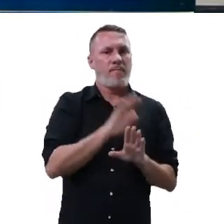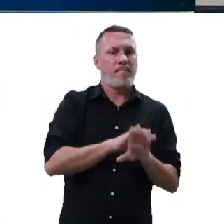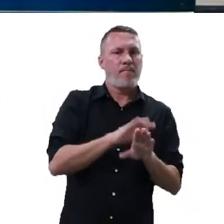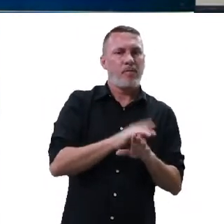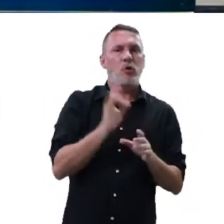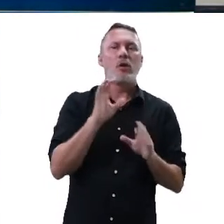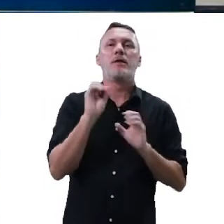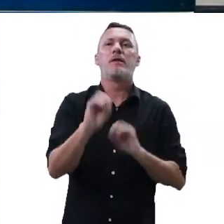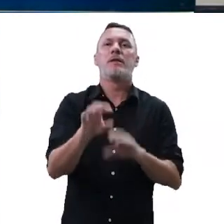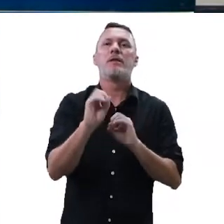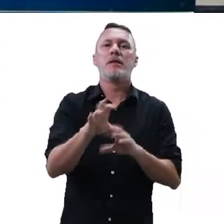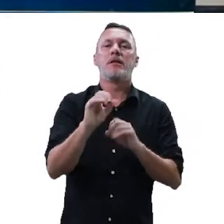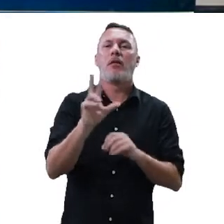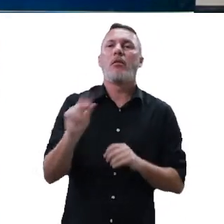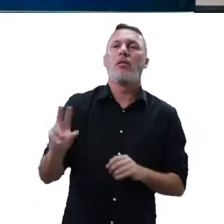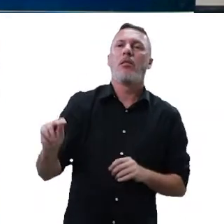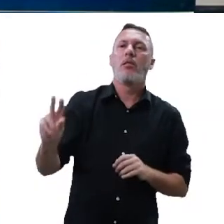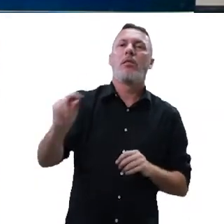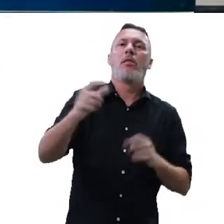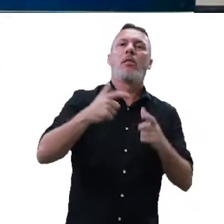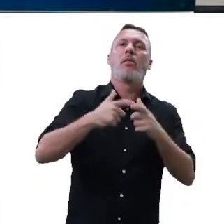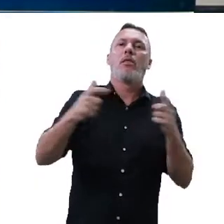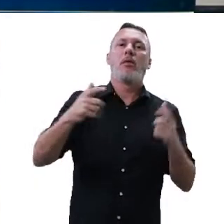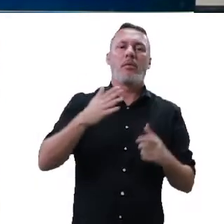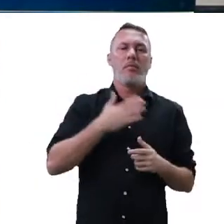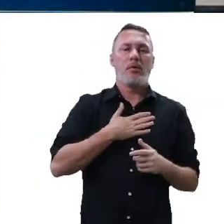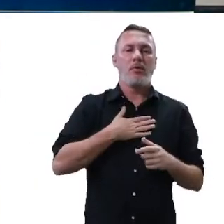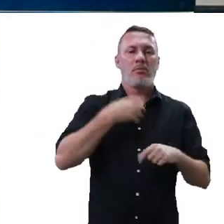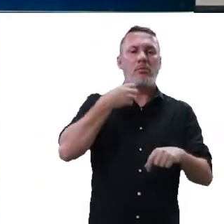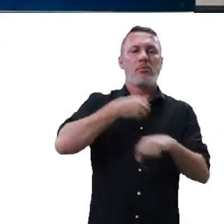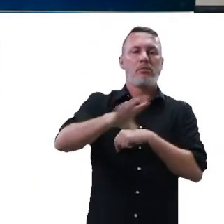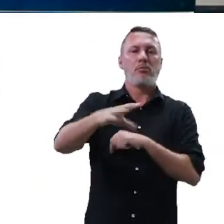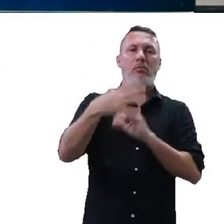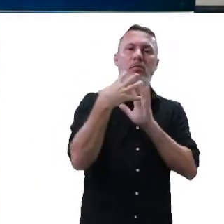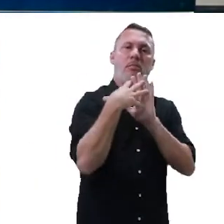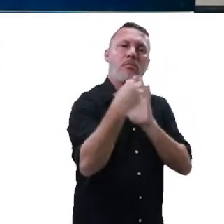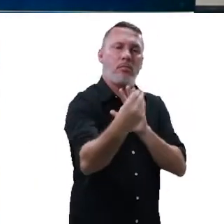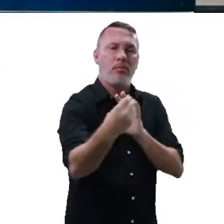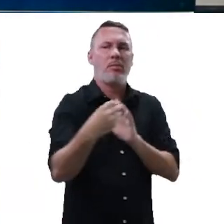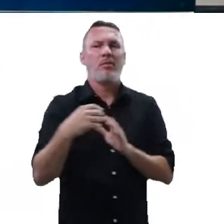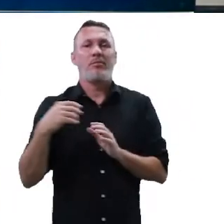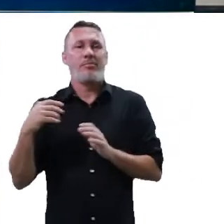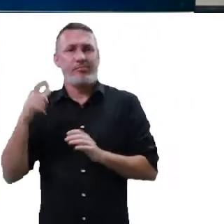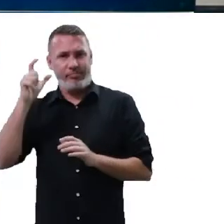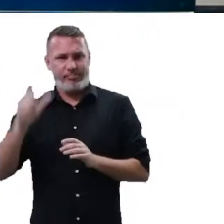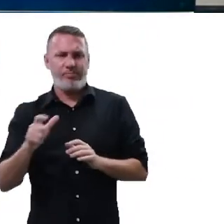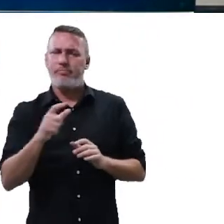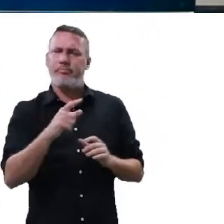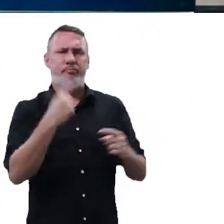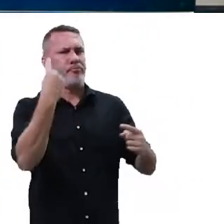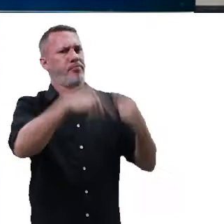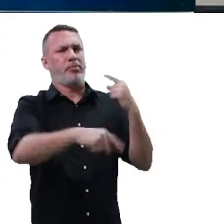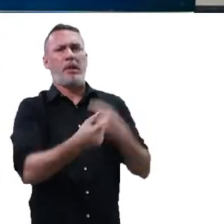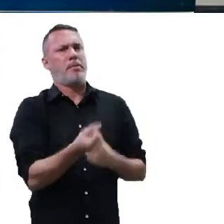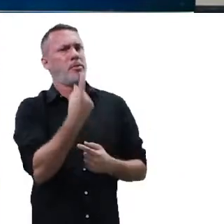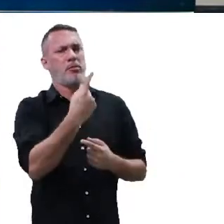as pessoas a convencer os outros dos seus próprios interesses. Sócrates achava aquilo um absurdo.